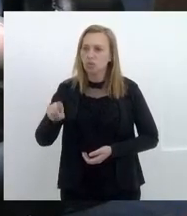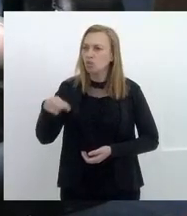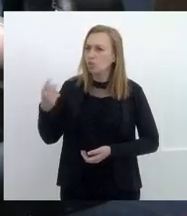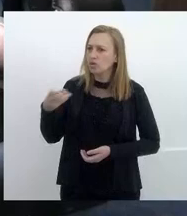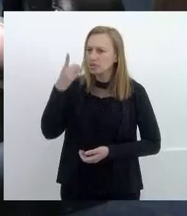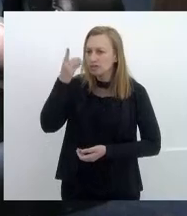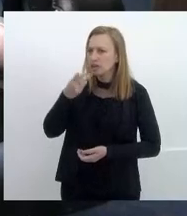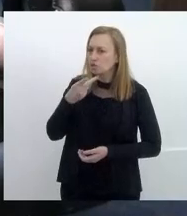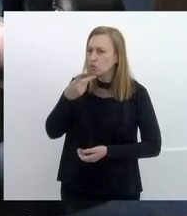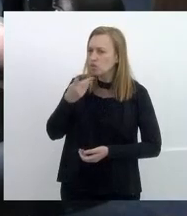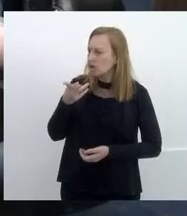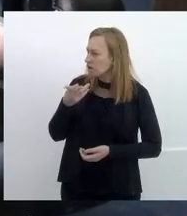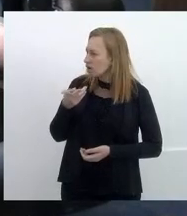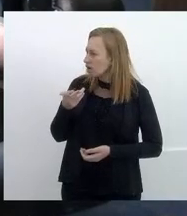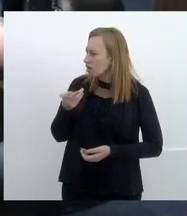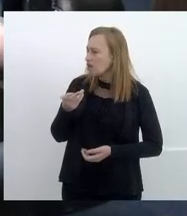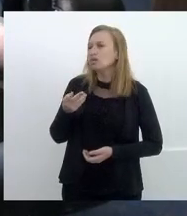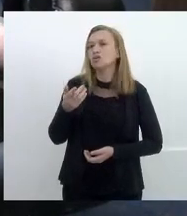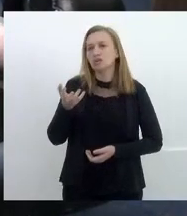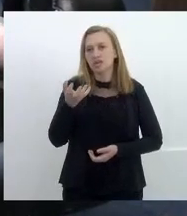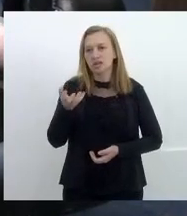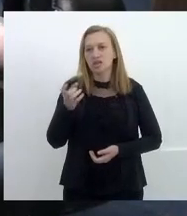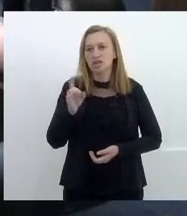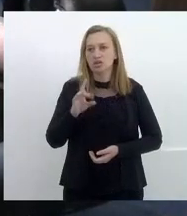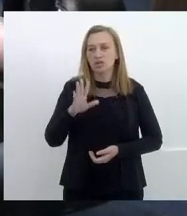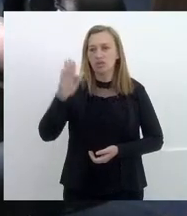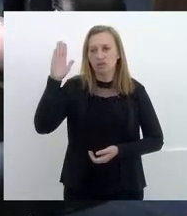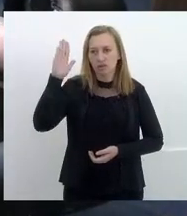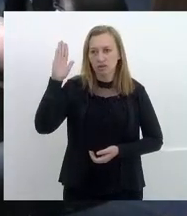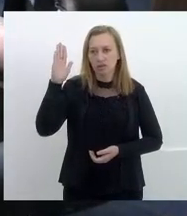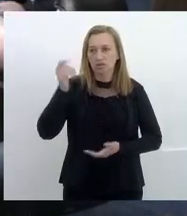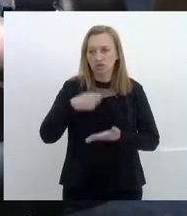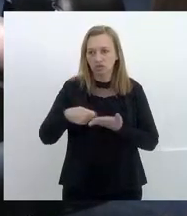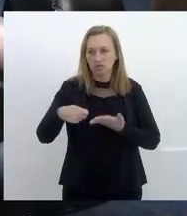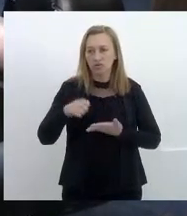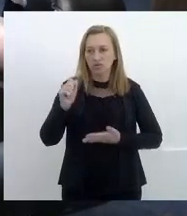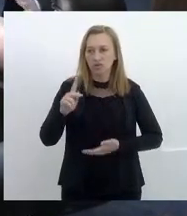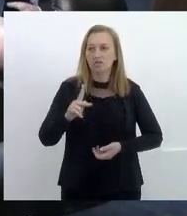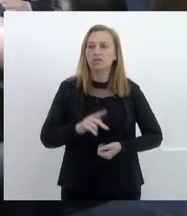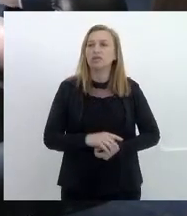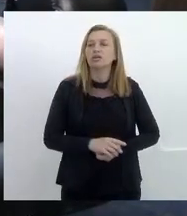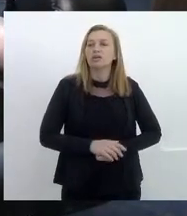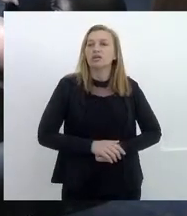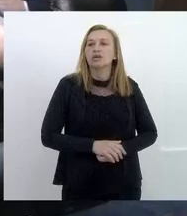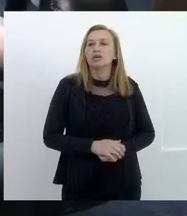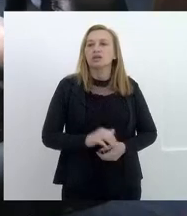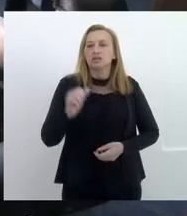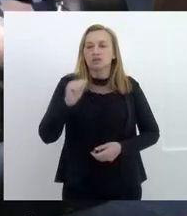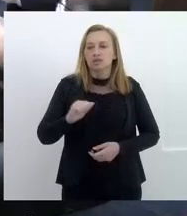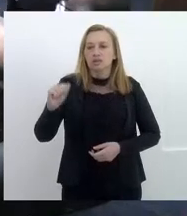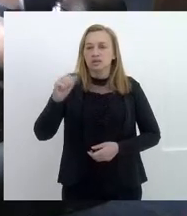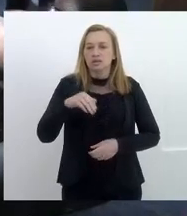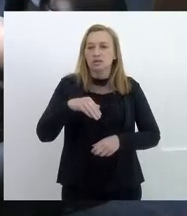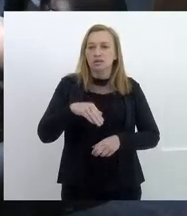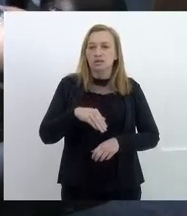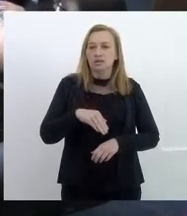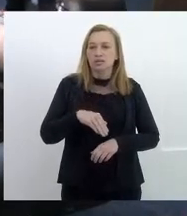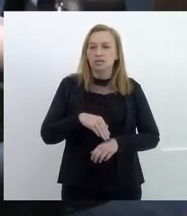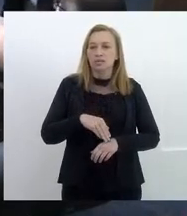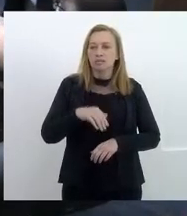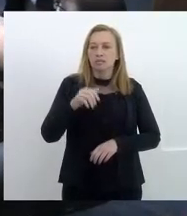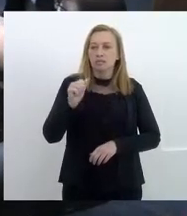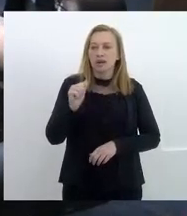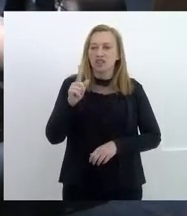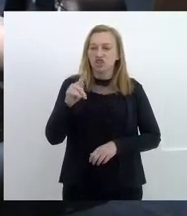Deputado que ele fazer os a palavra quando quiser fazer basta finalizar a escrever passa a palavra para Associação de magistrados na sequência